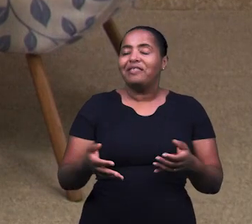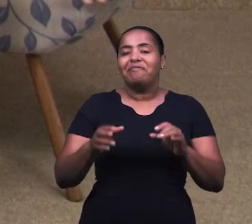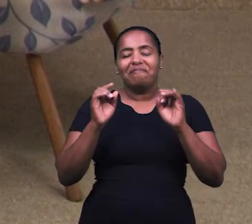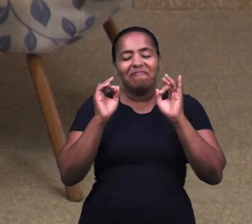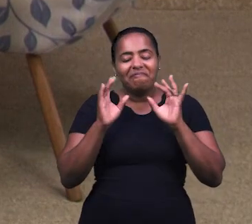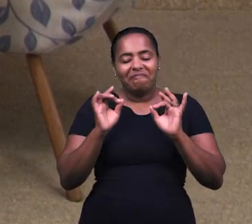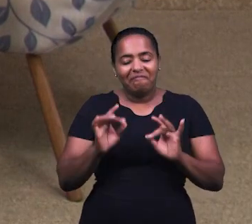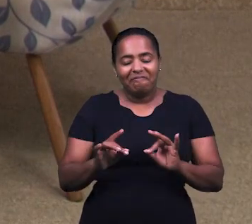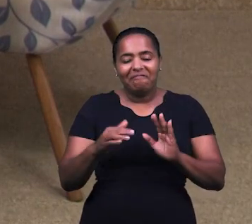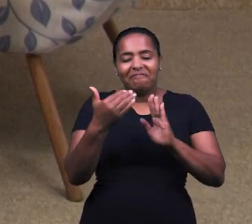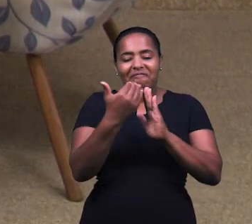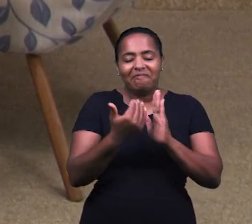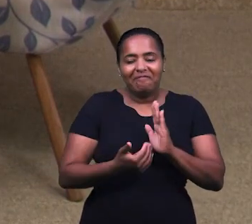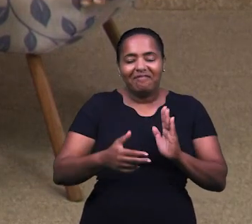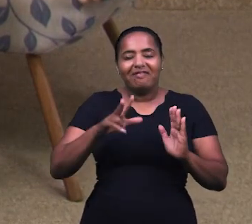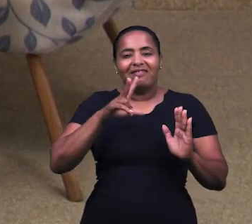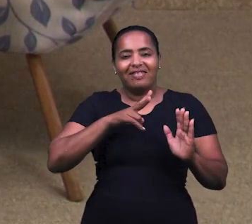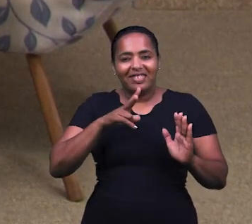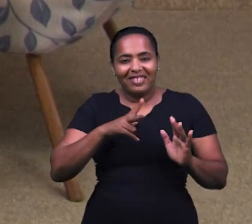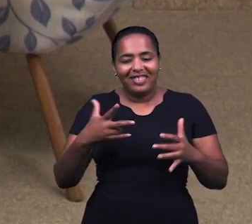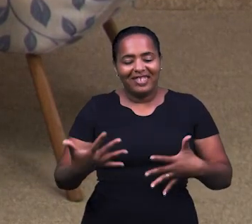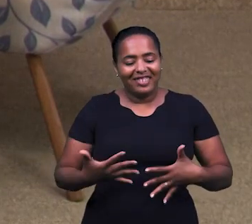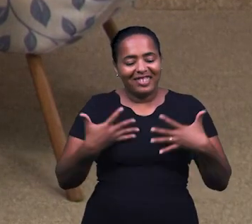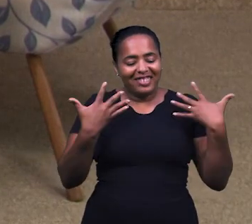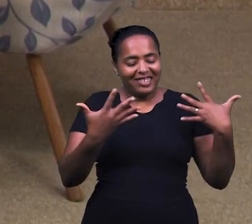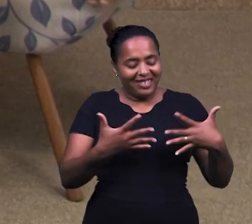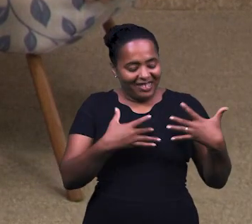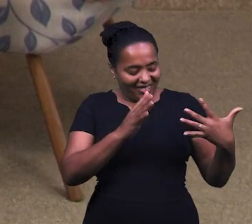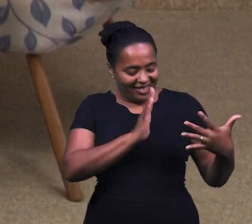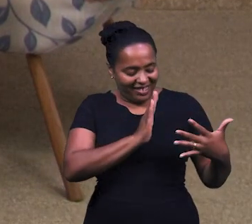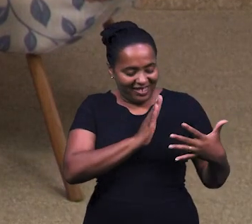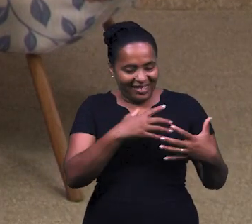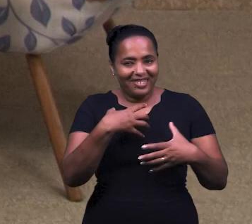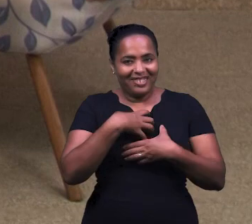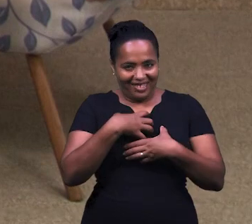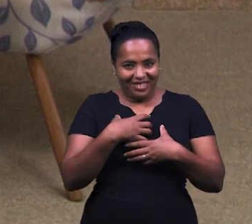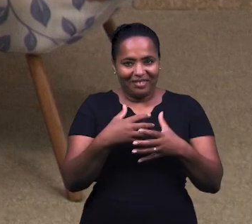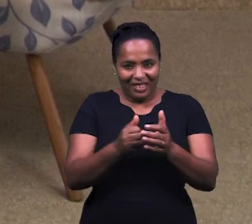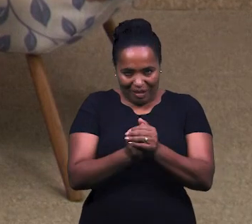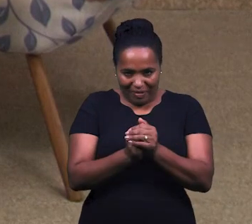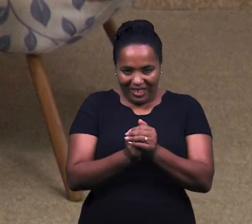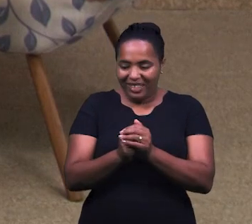muito especial e este programa em particular alegra o nosso coração com